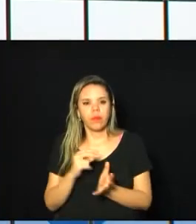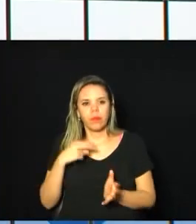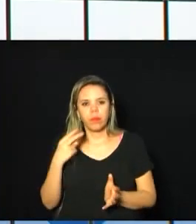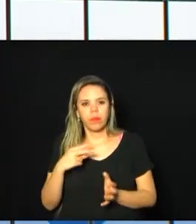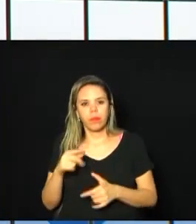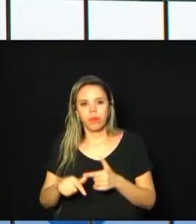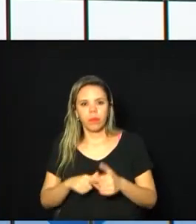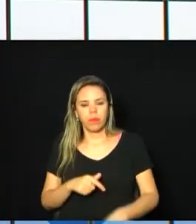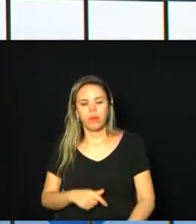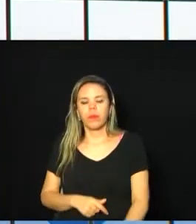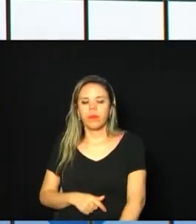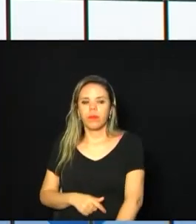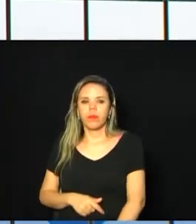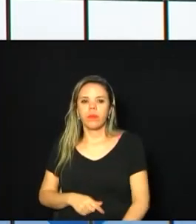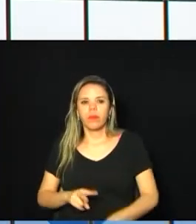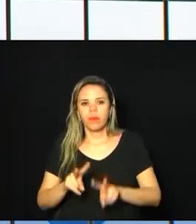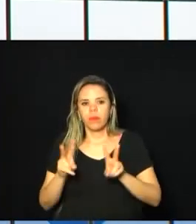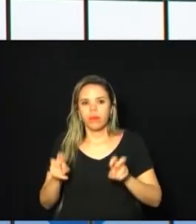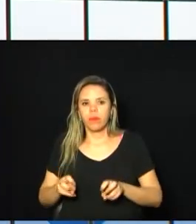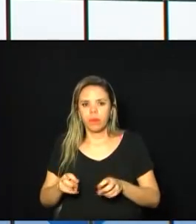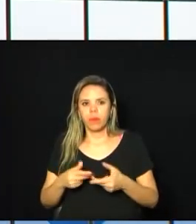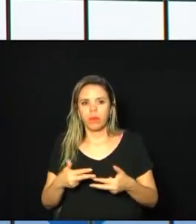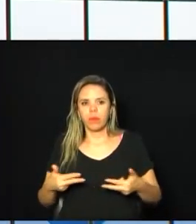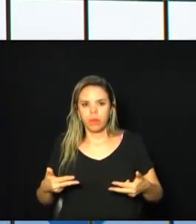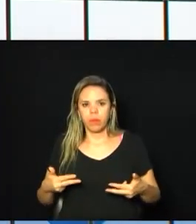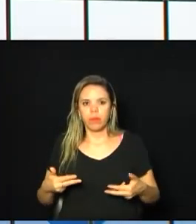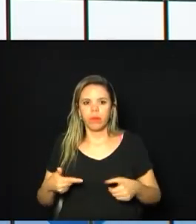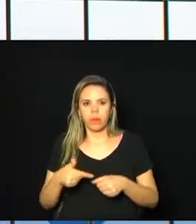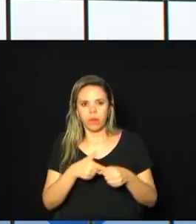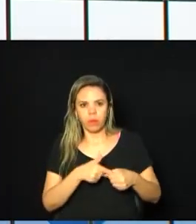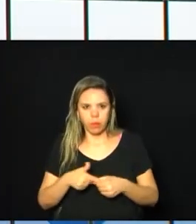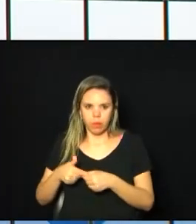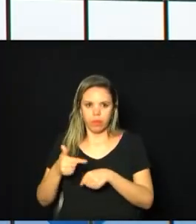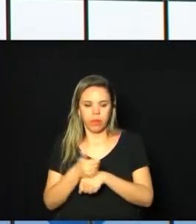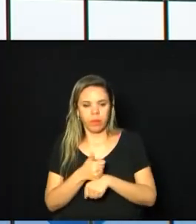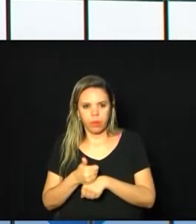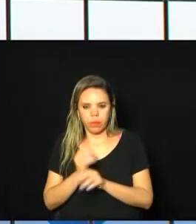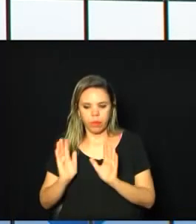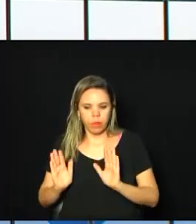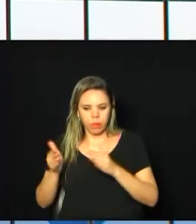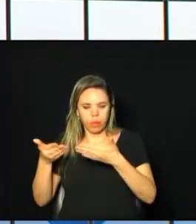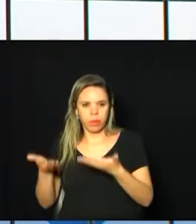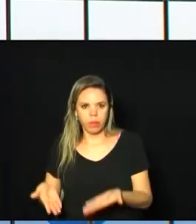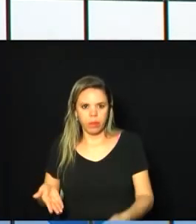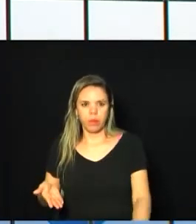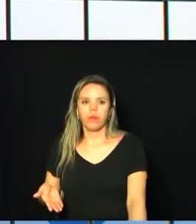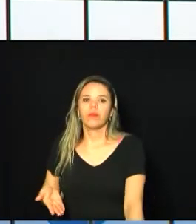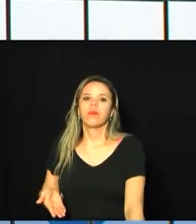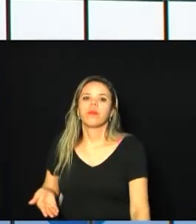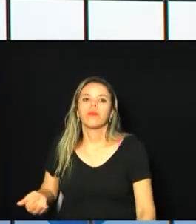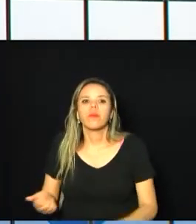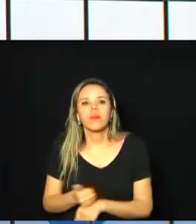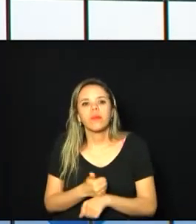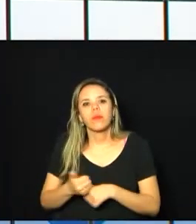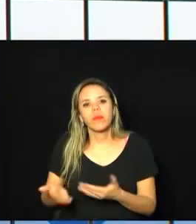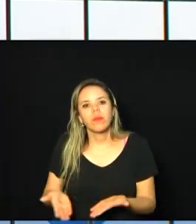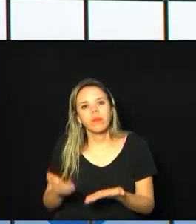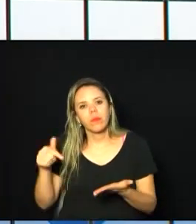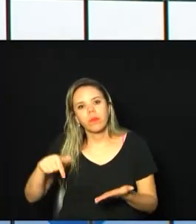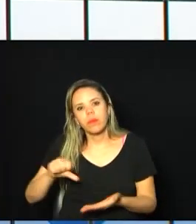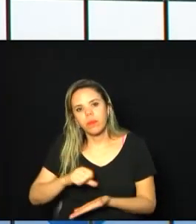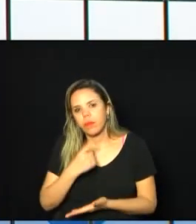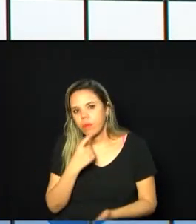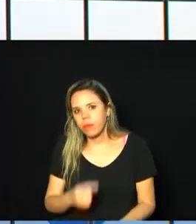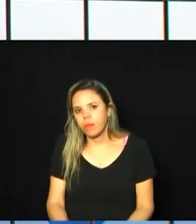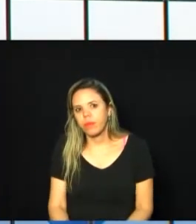Parlamentar que trata da situação dos frentistas. O foco foi essa categoria profissional aqui na região